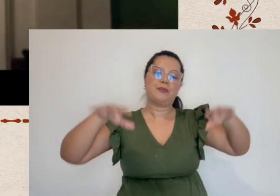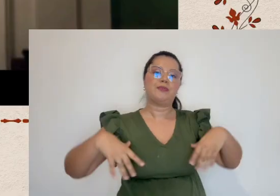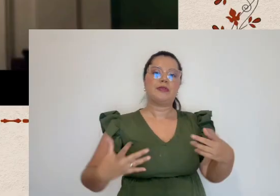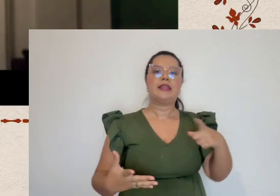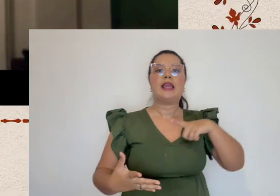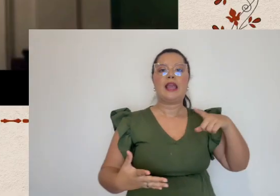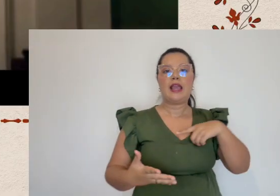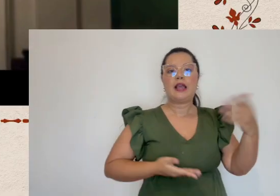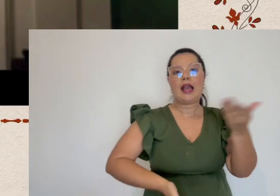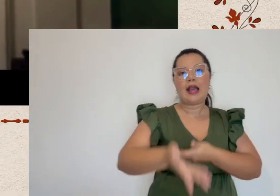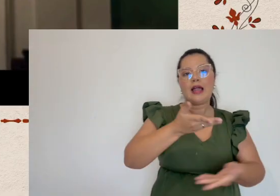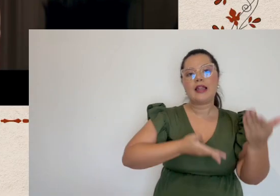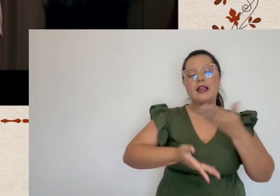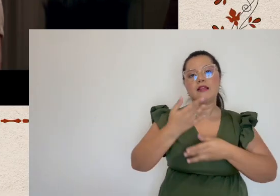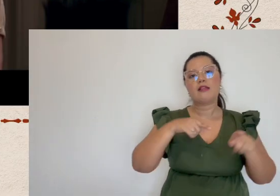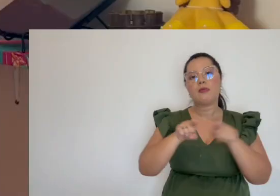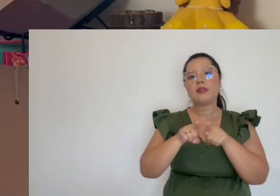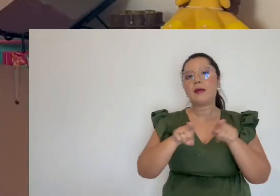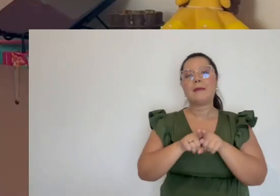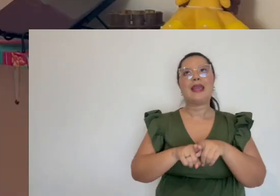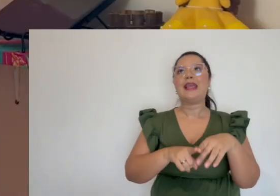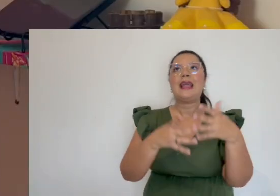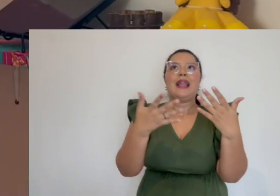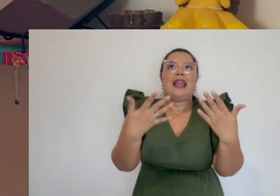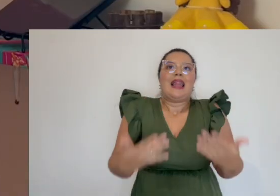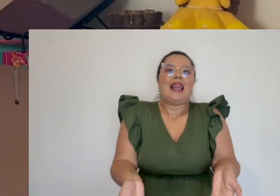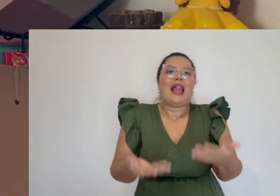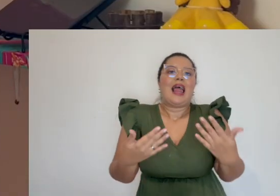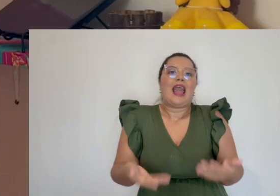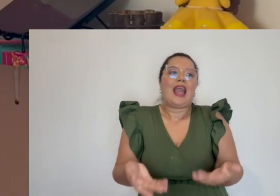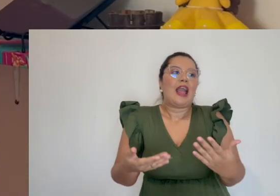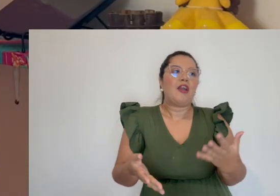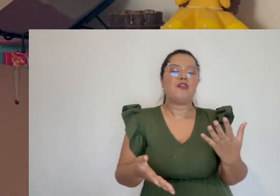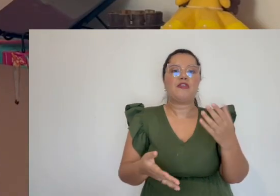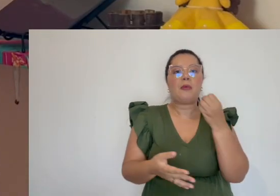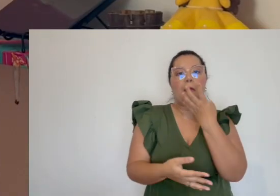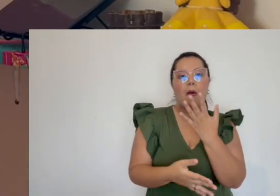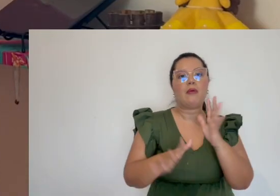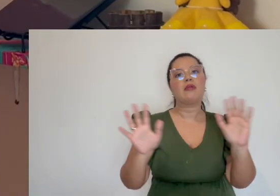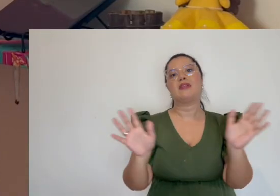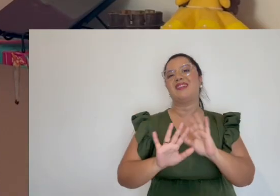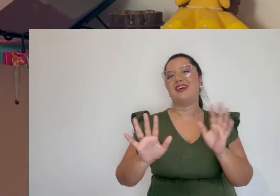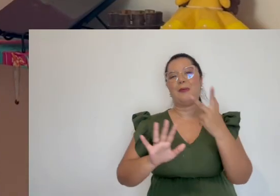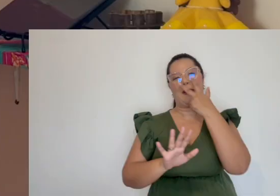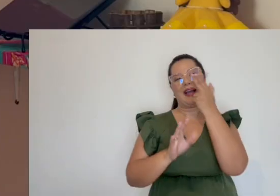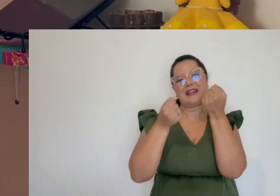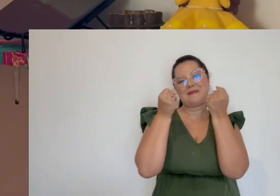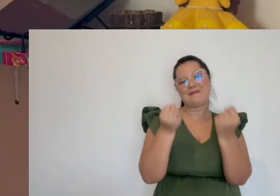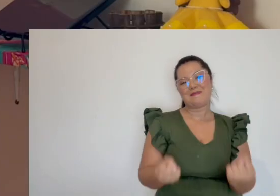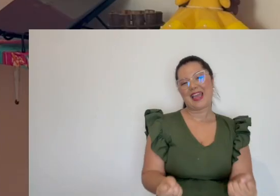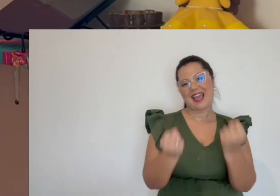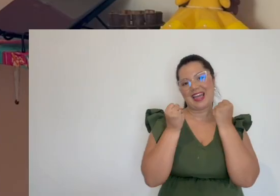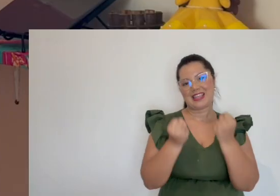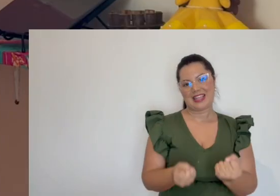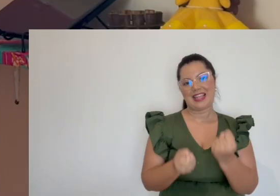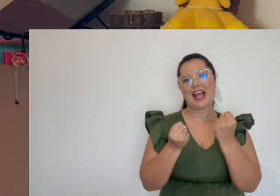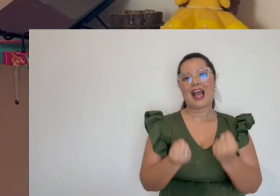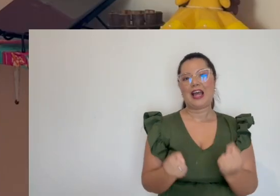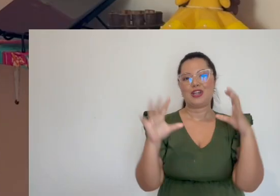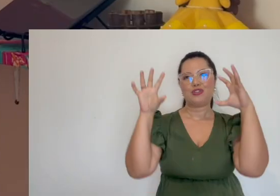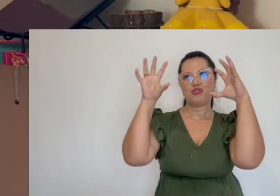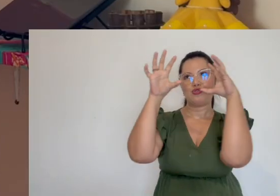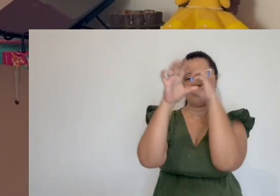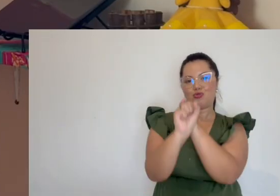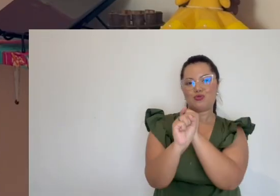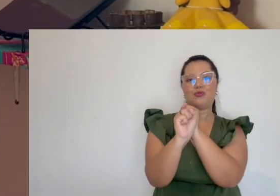Então, ele traz um relacionamento, mas não é algo leve, gostoso. Ele é mais